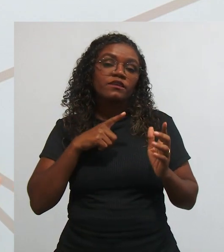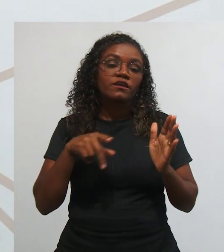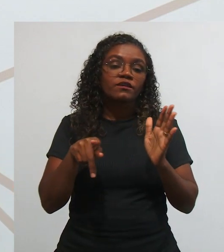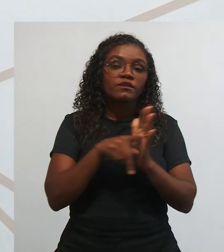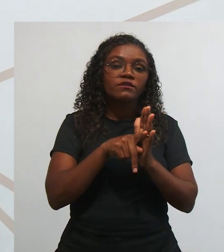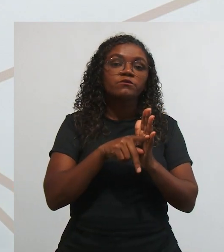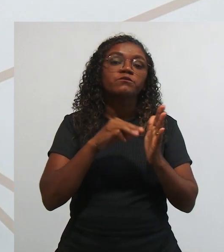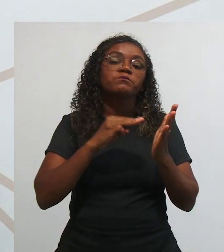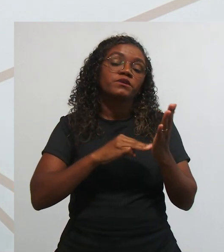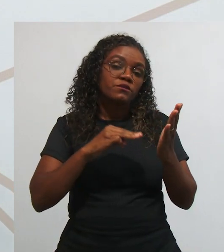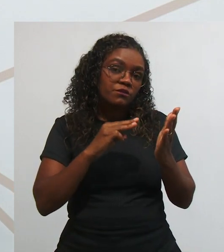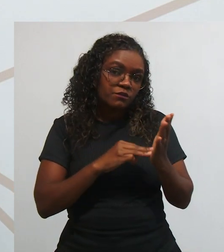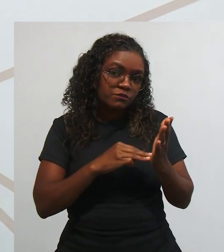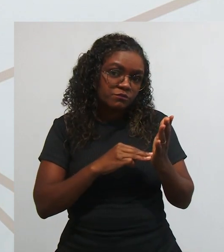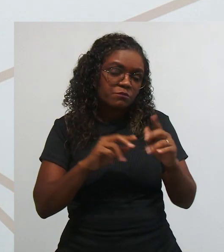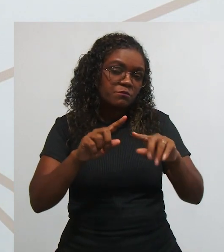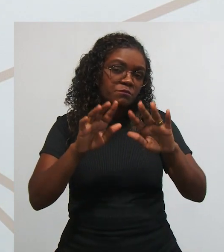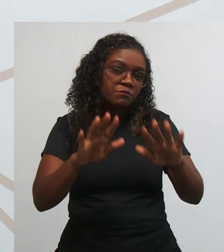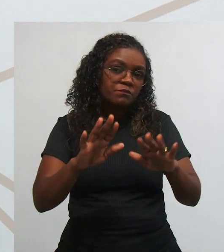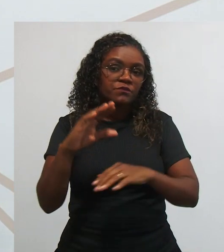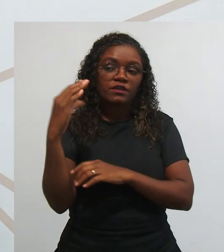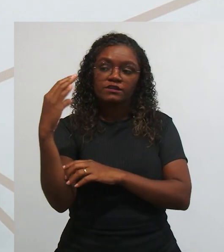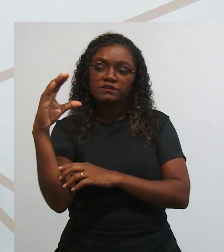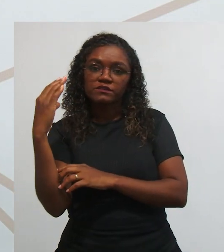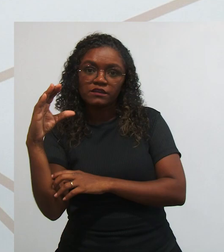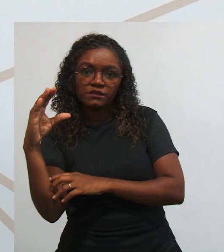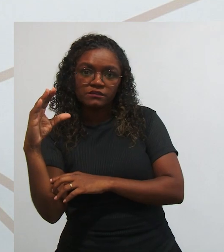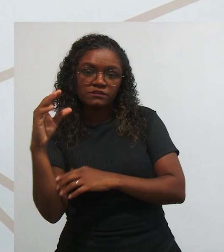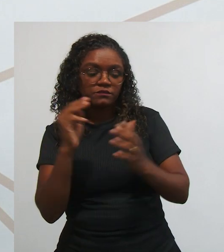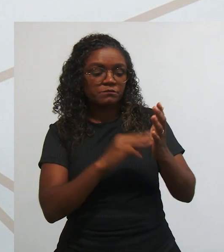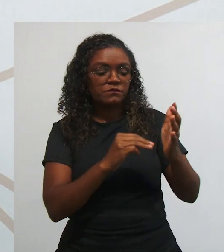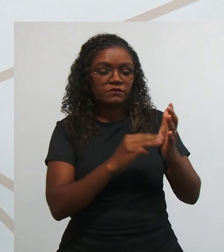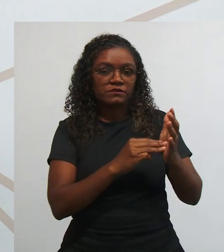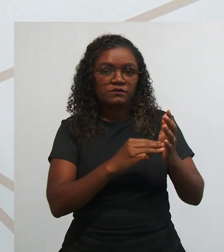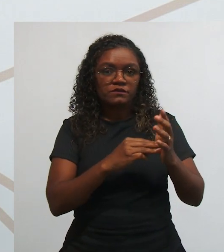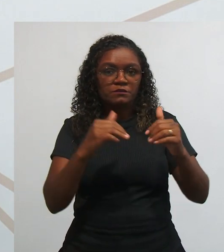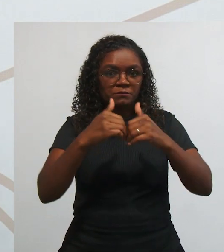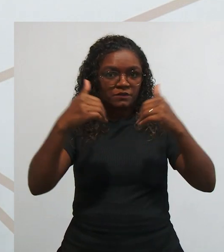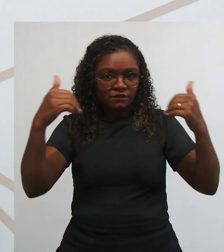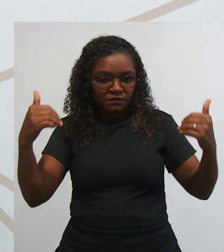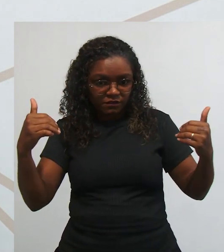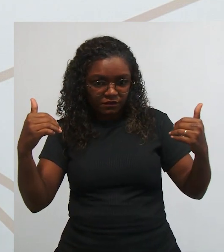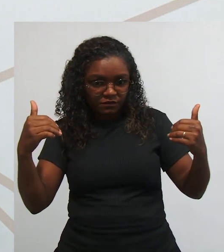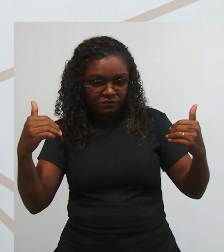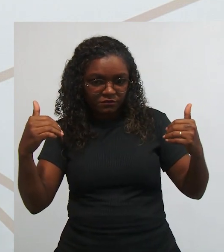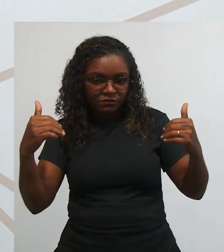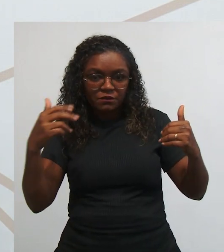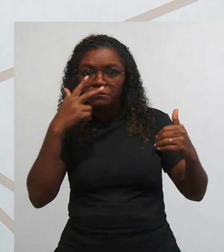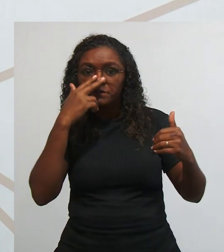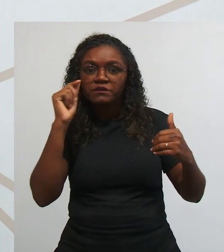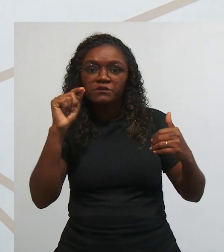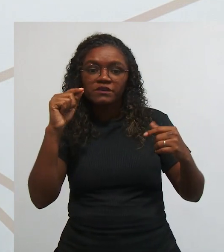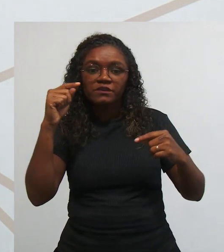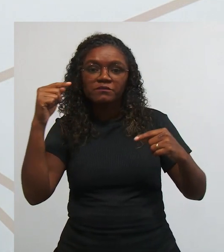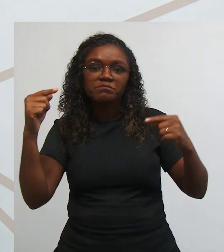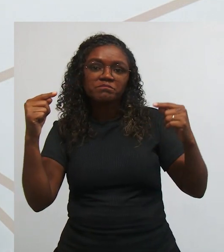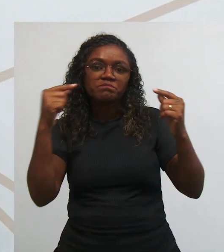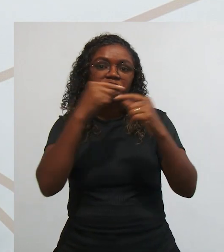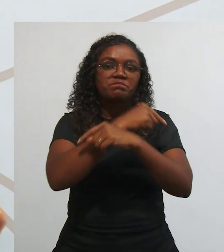metodológico, certo? A ciência, sem o rigor metodológico, ela se exaure, né? Ela